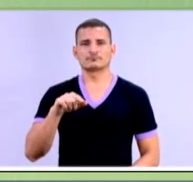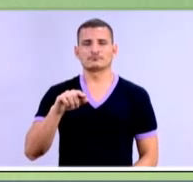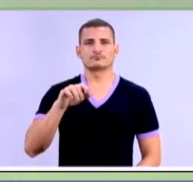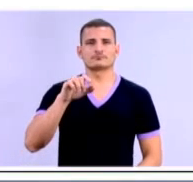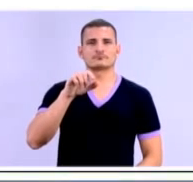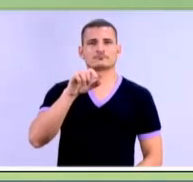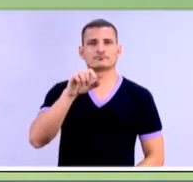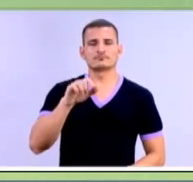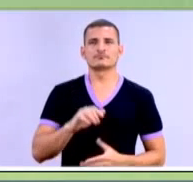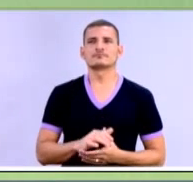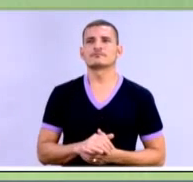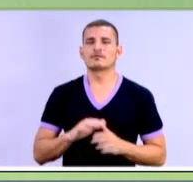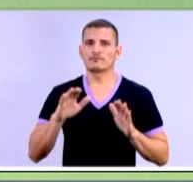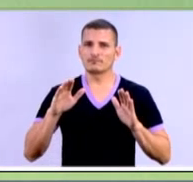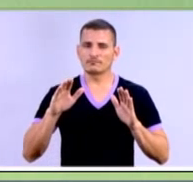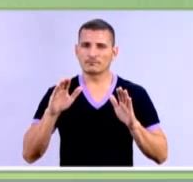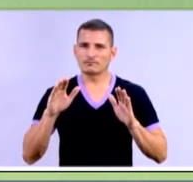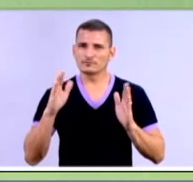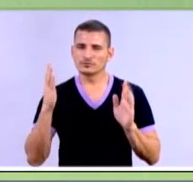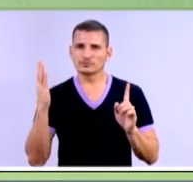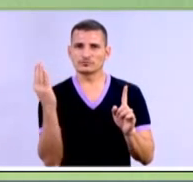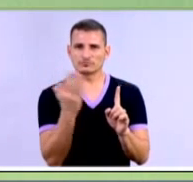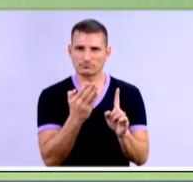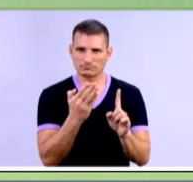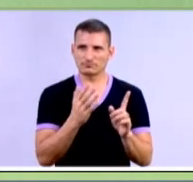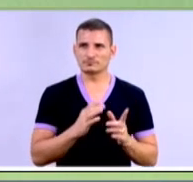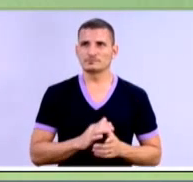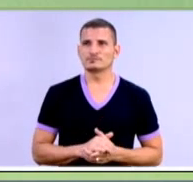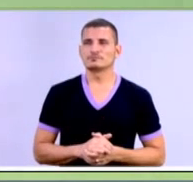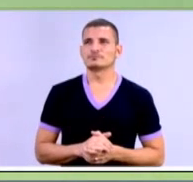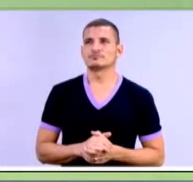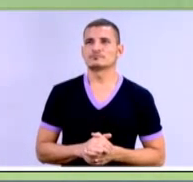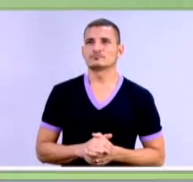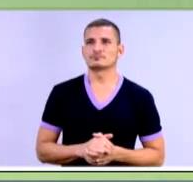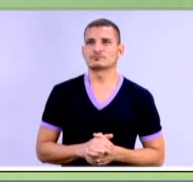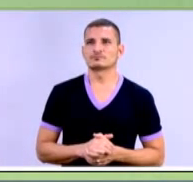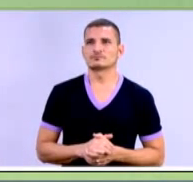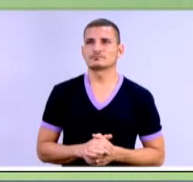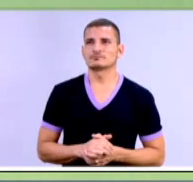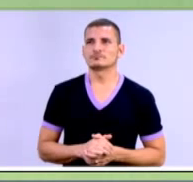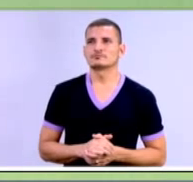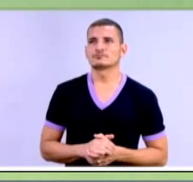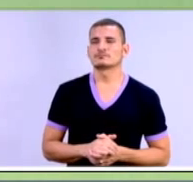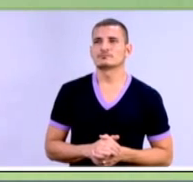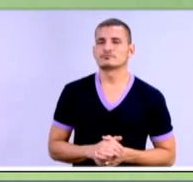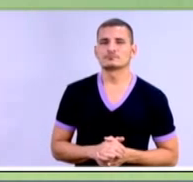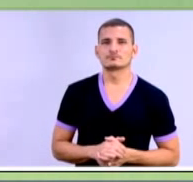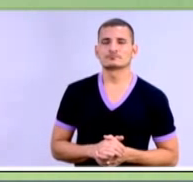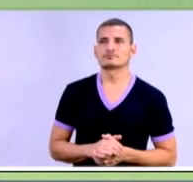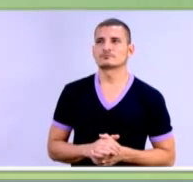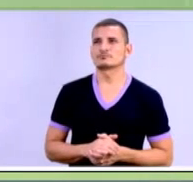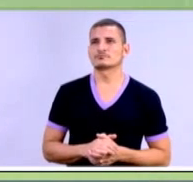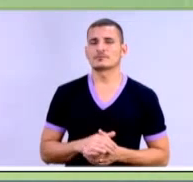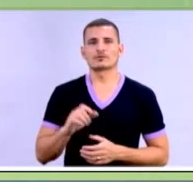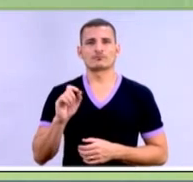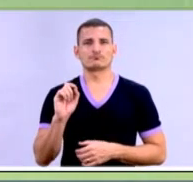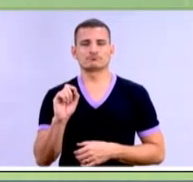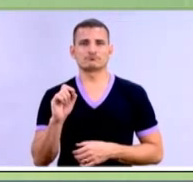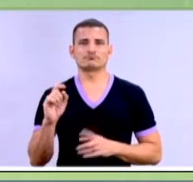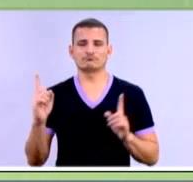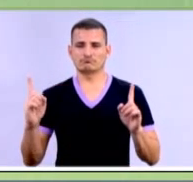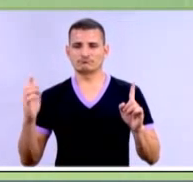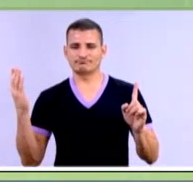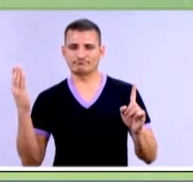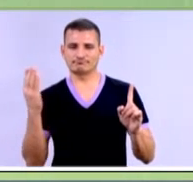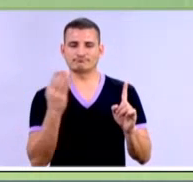mais fechado. Ela então foca o sinal, sendo assim necessita de uma visada direta ao ponto